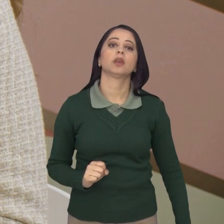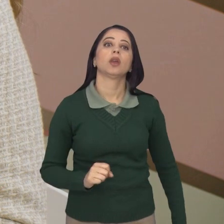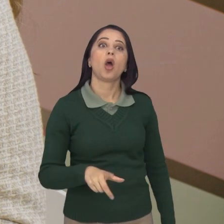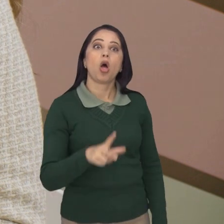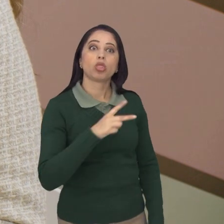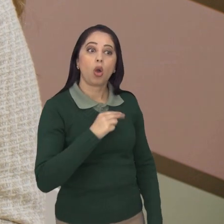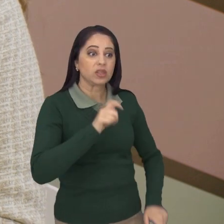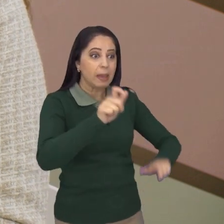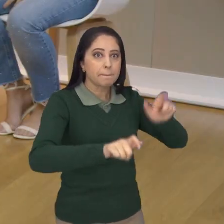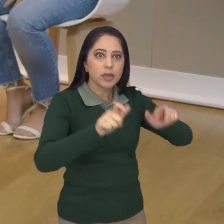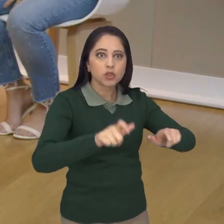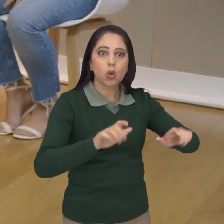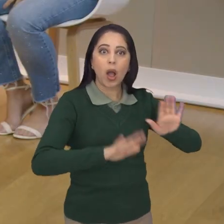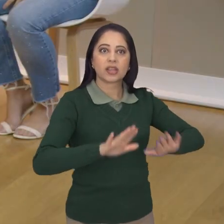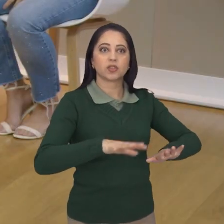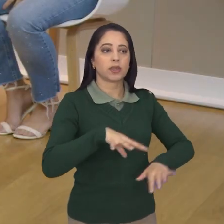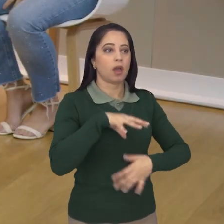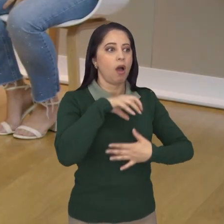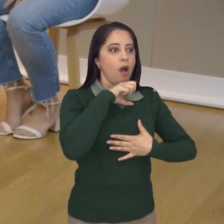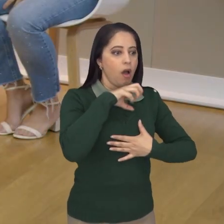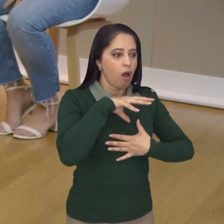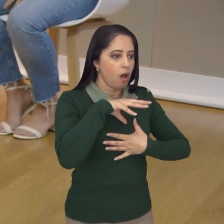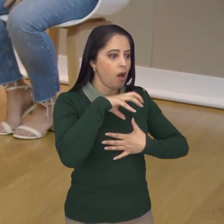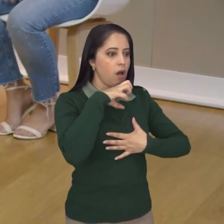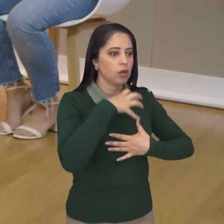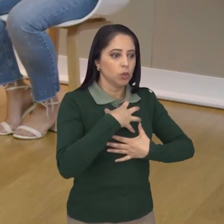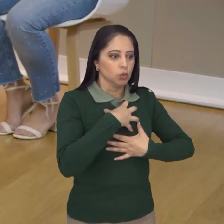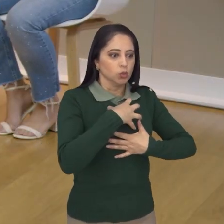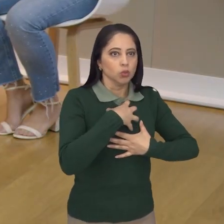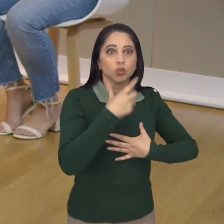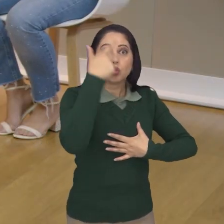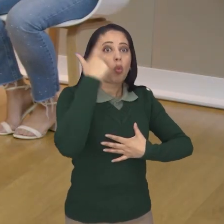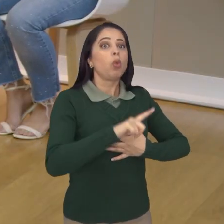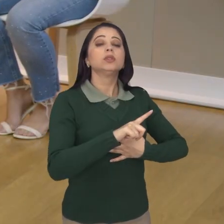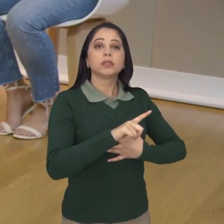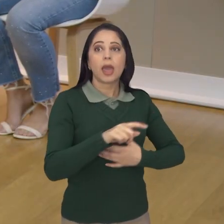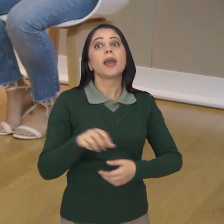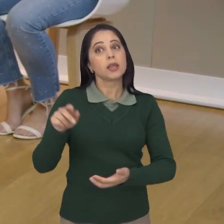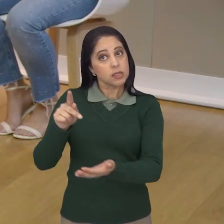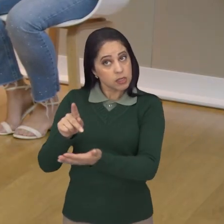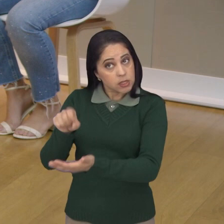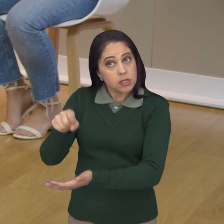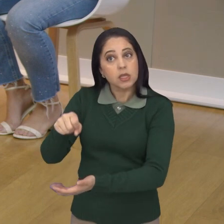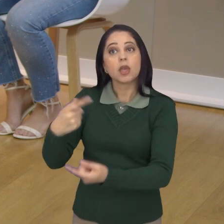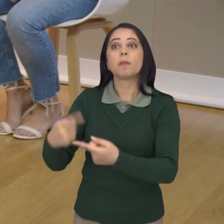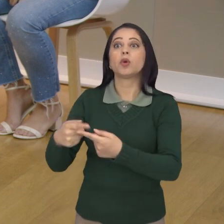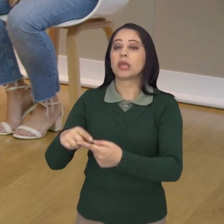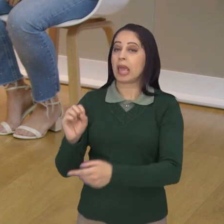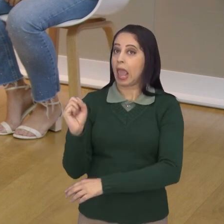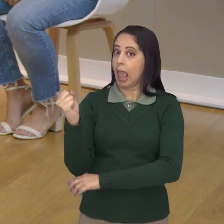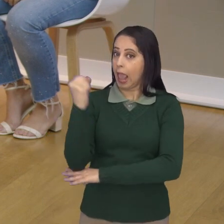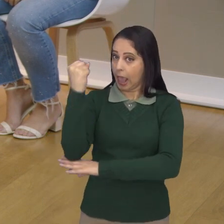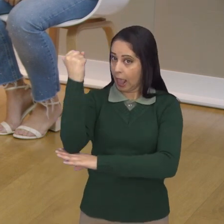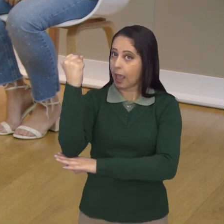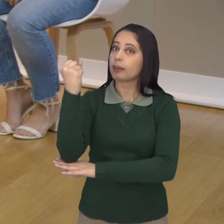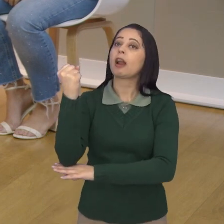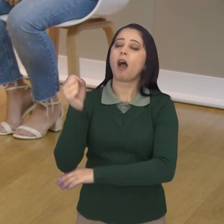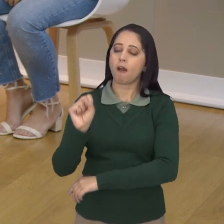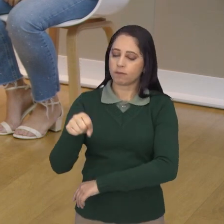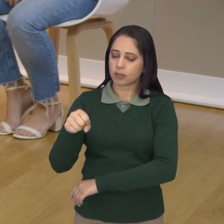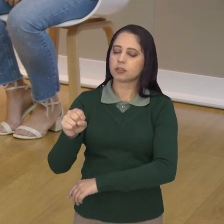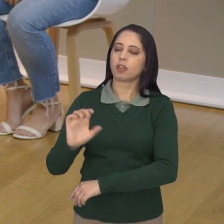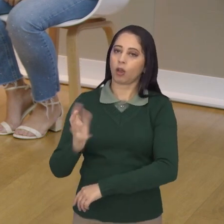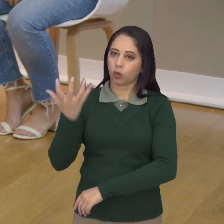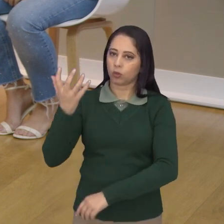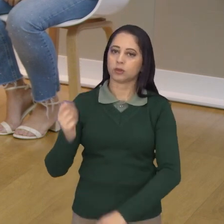Chegam a ficar com falta de ar mesmo, né? Aquela sensação que está tudo tampado. Que assim, é um ponto mais grave da alergia, ter um edema de glote e entrar numa